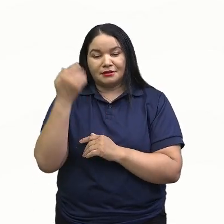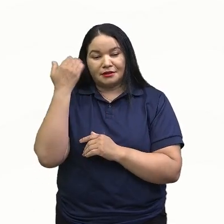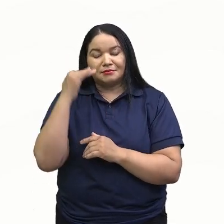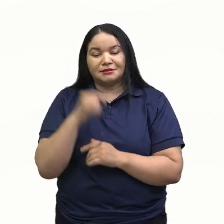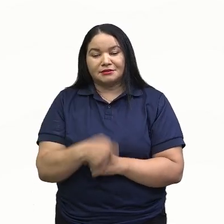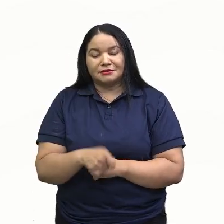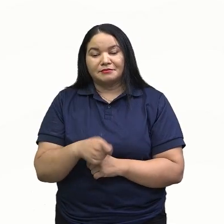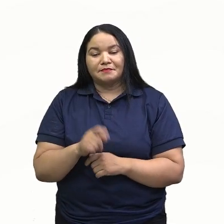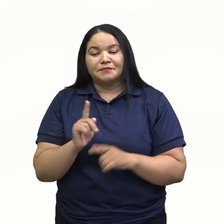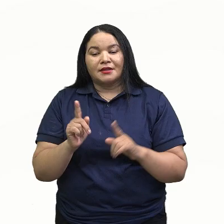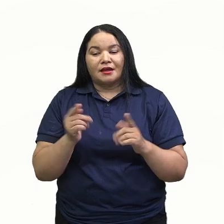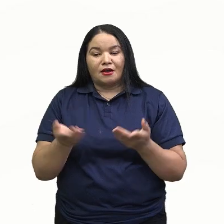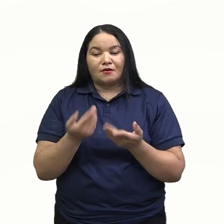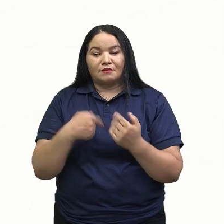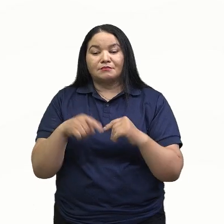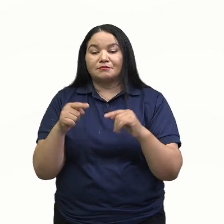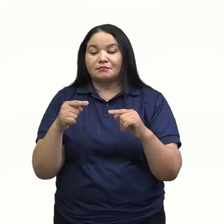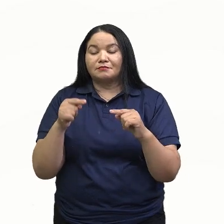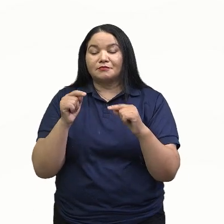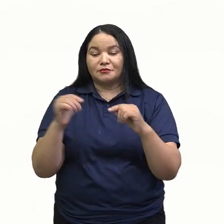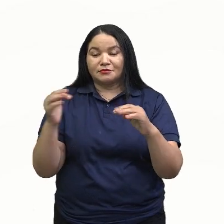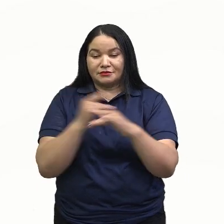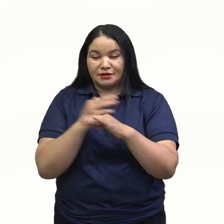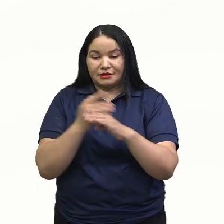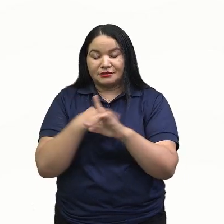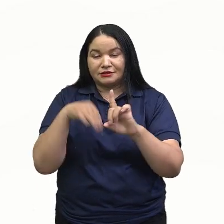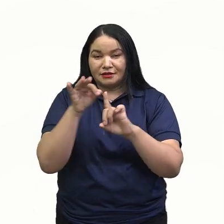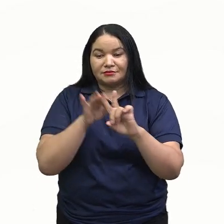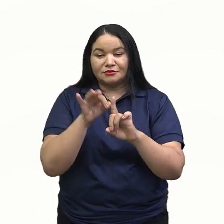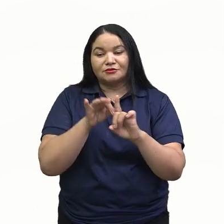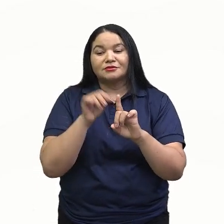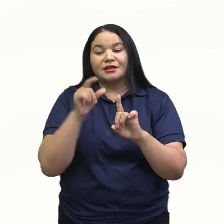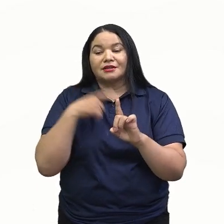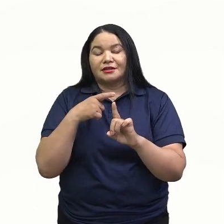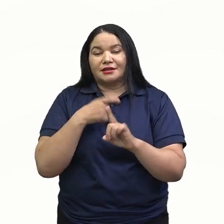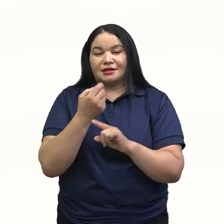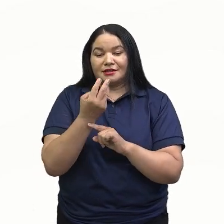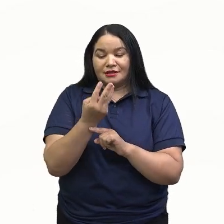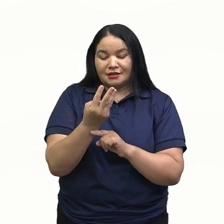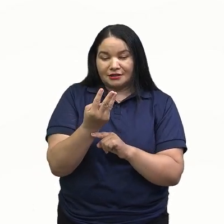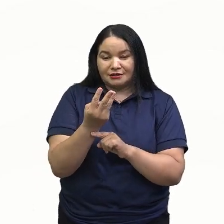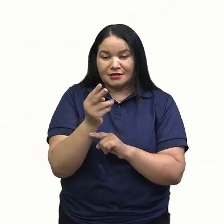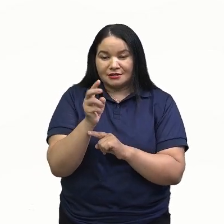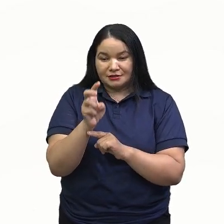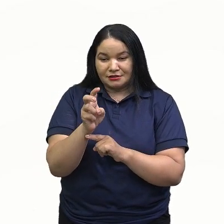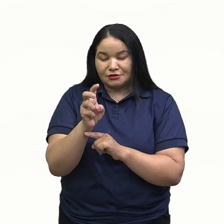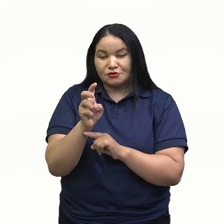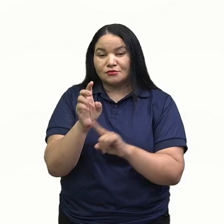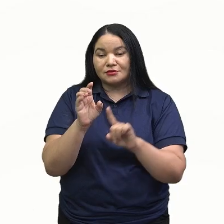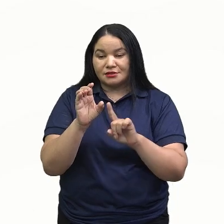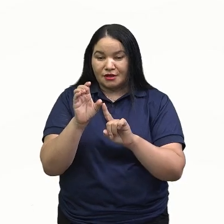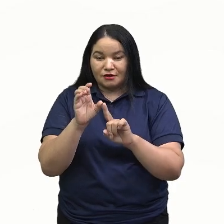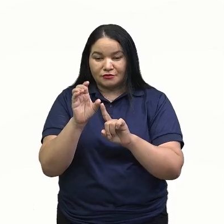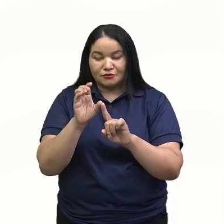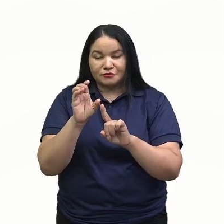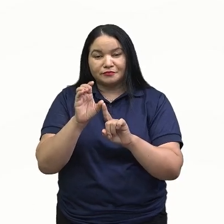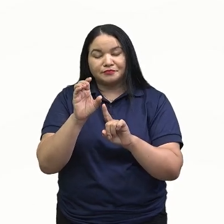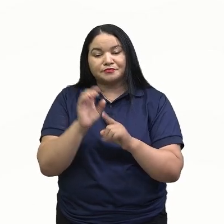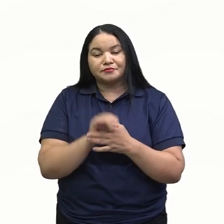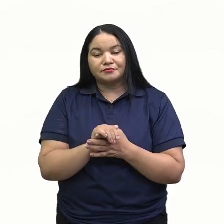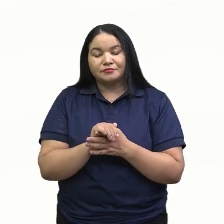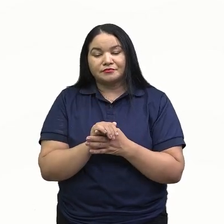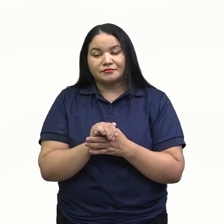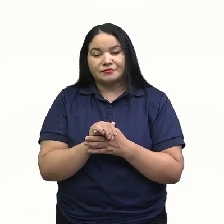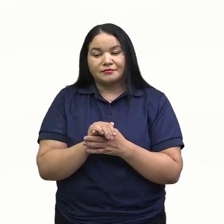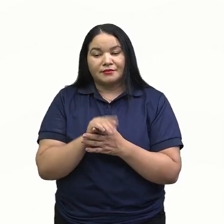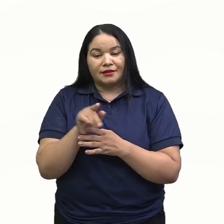olha só. Aí você olha para a unidade. Ah, já sei. Esta unidade é em Celsius. Aí você